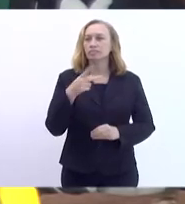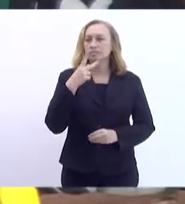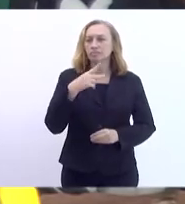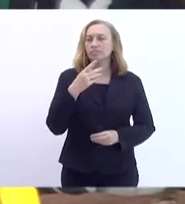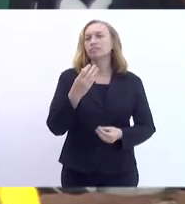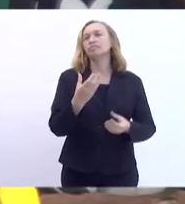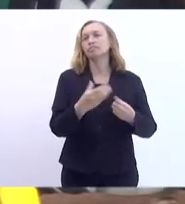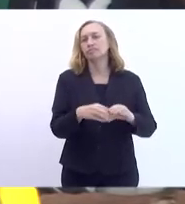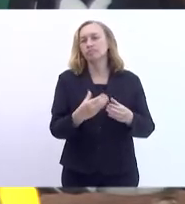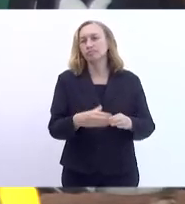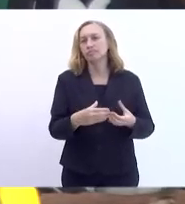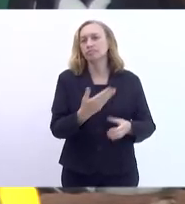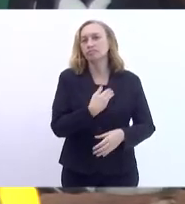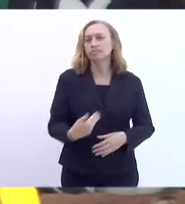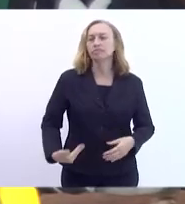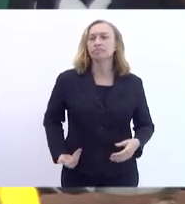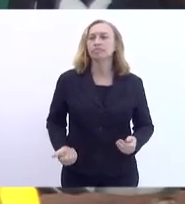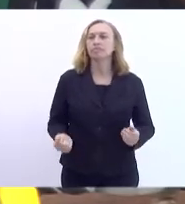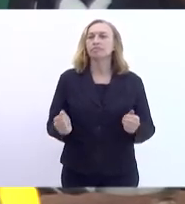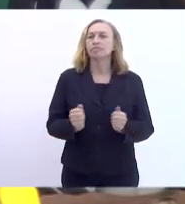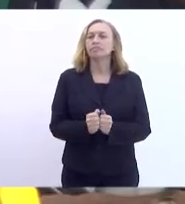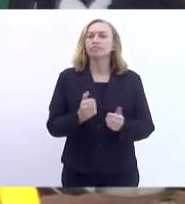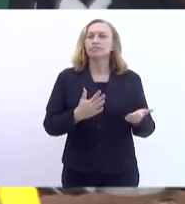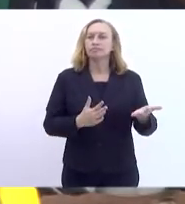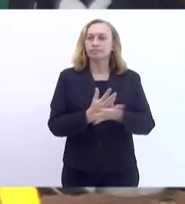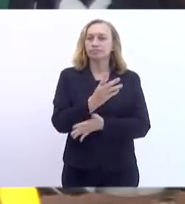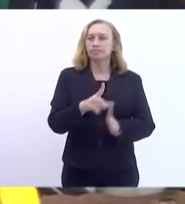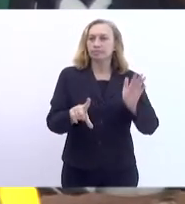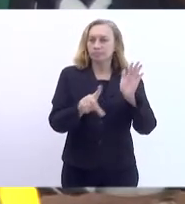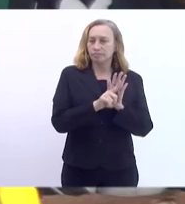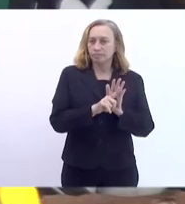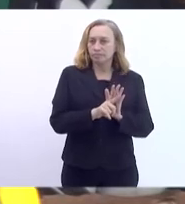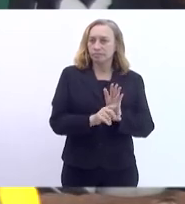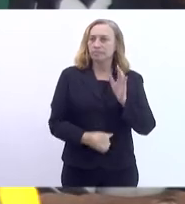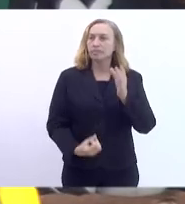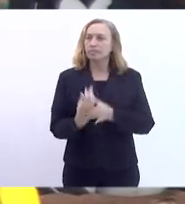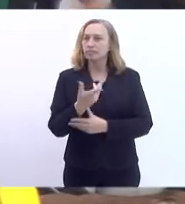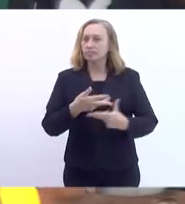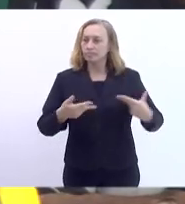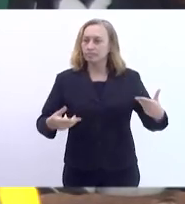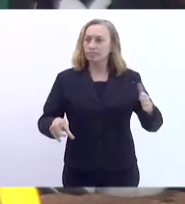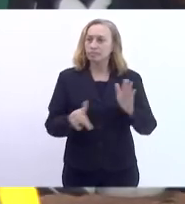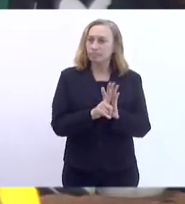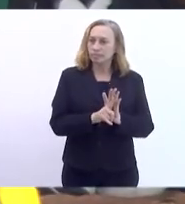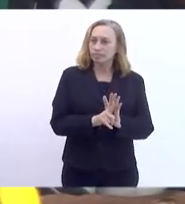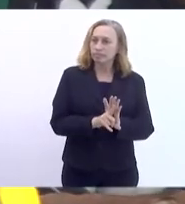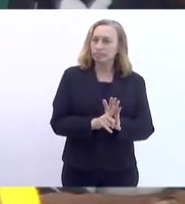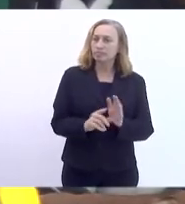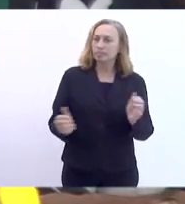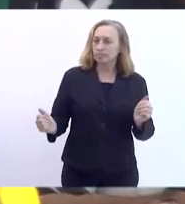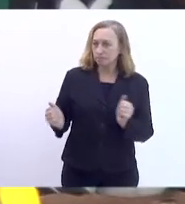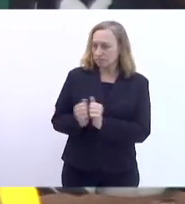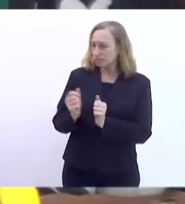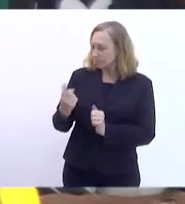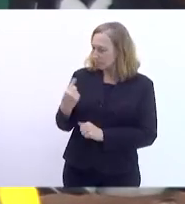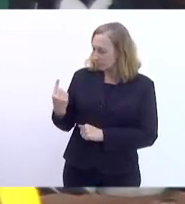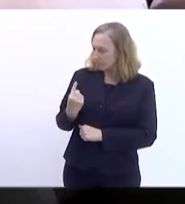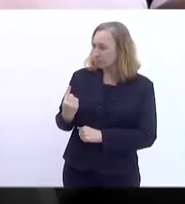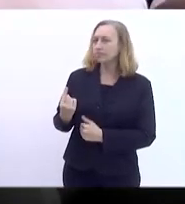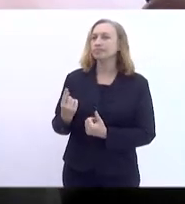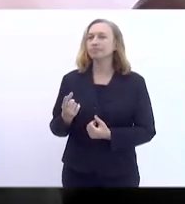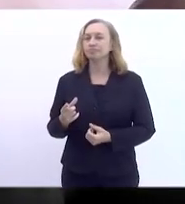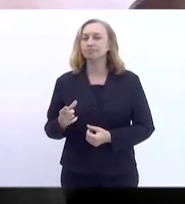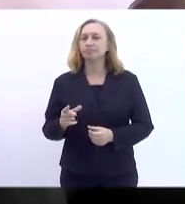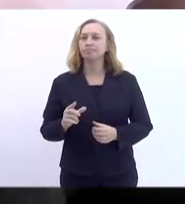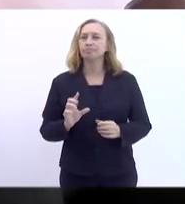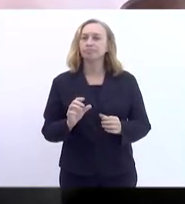feito por concurso público uma grande aliada ali na aprovação das leis é altura de diversas leis temos diversas vezes com juntos e que de